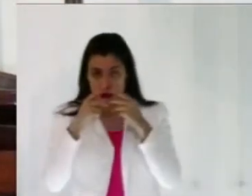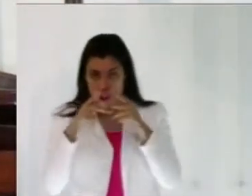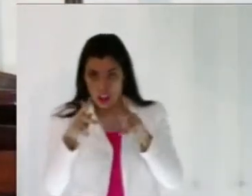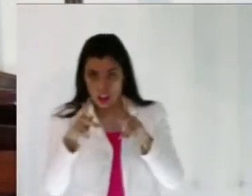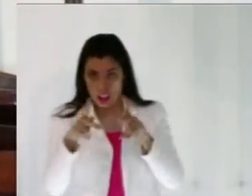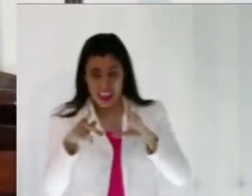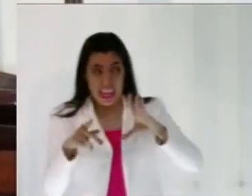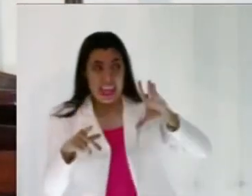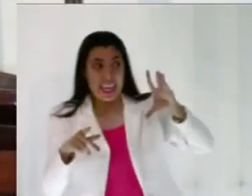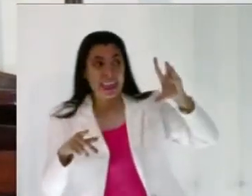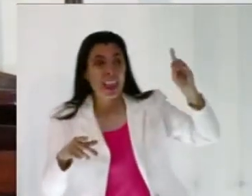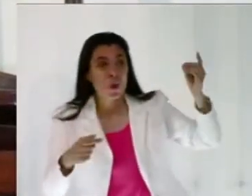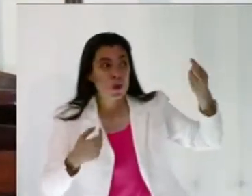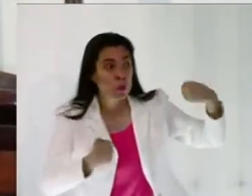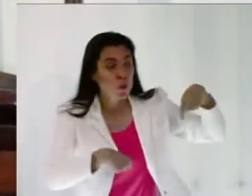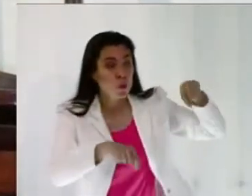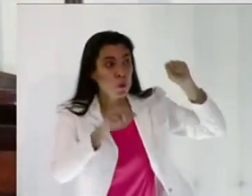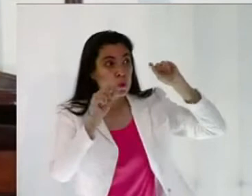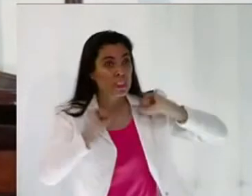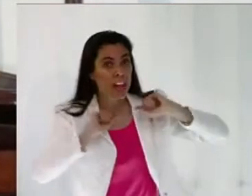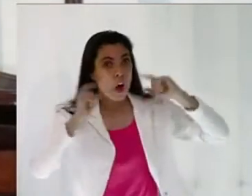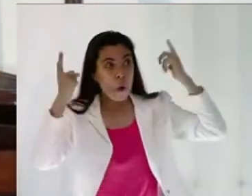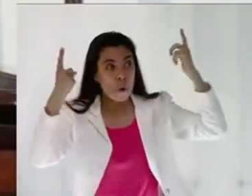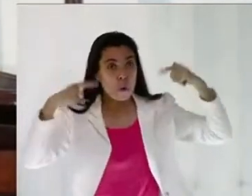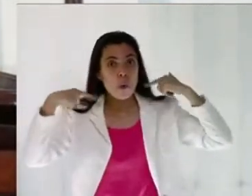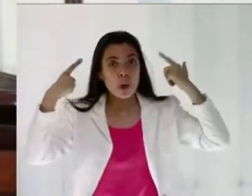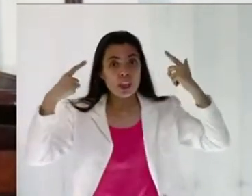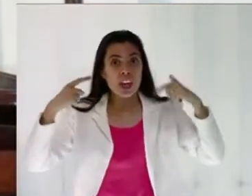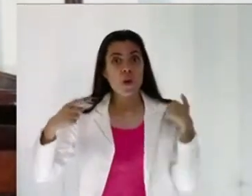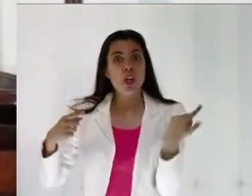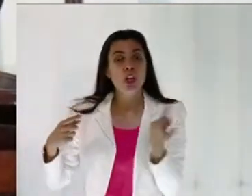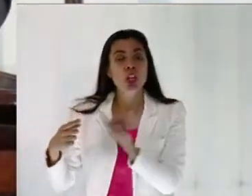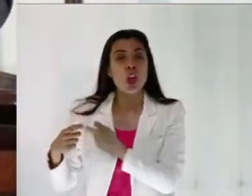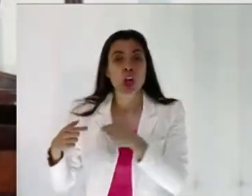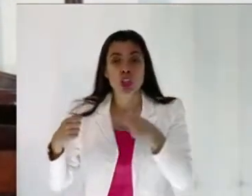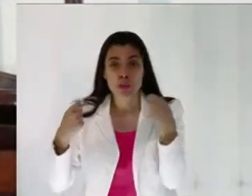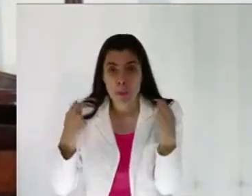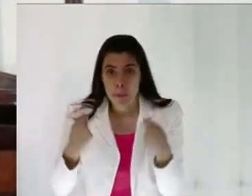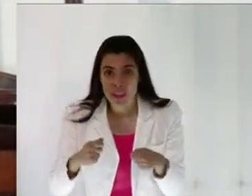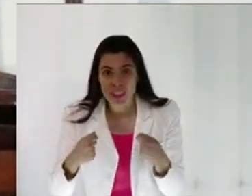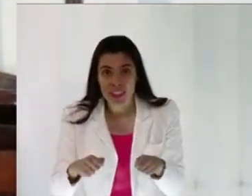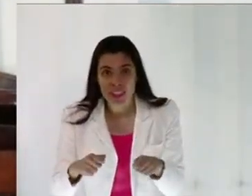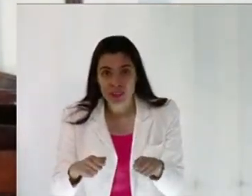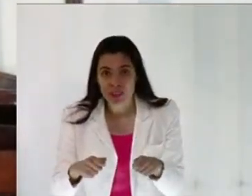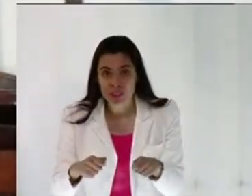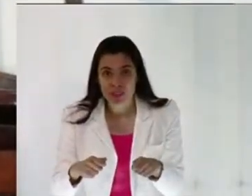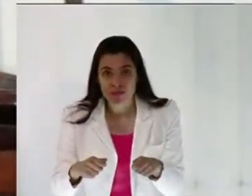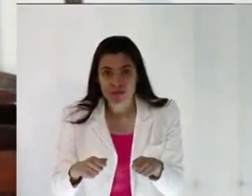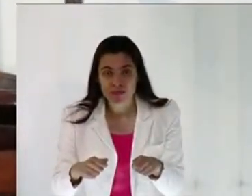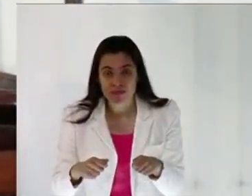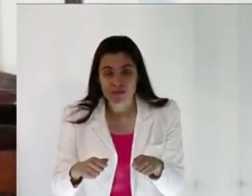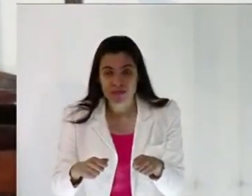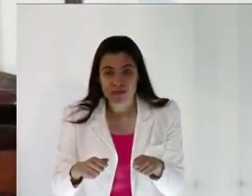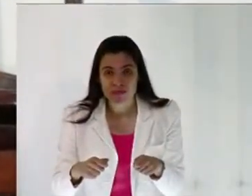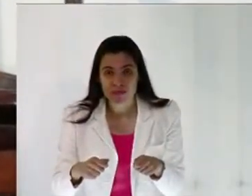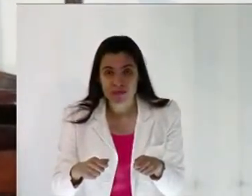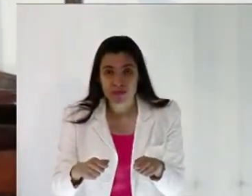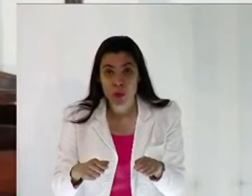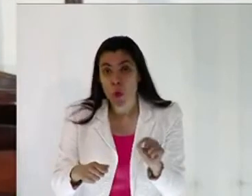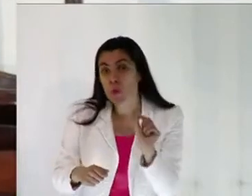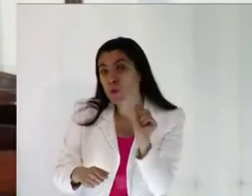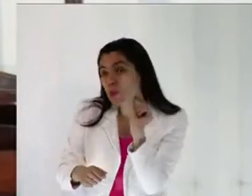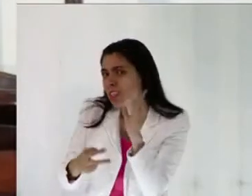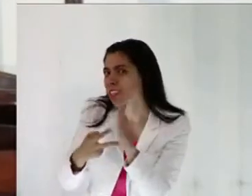arbustos, mas ele estava falando da pessoa de Jesus. Aí você diz: onde o senhor está vendo isso, pastor? O texto não diz isto. Eu quero ler